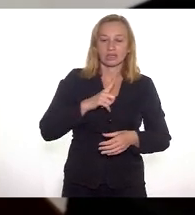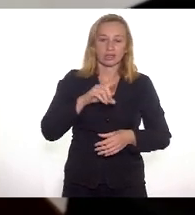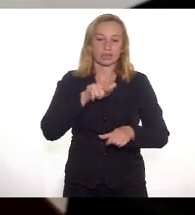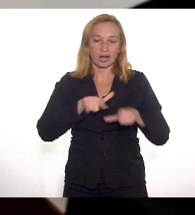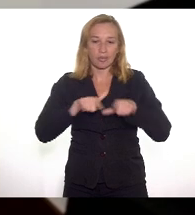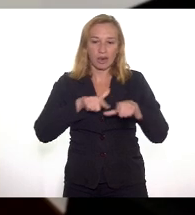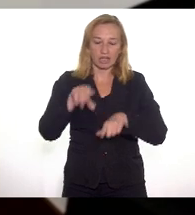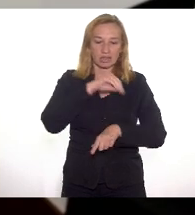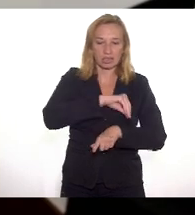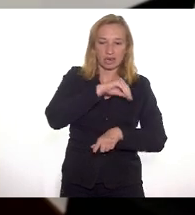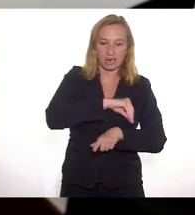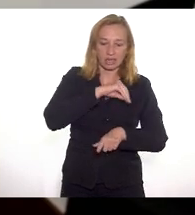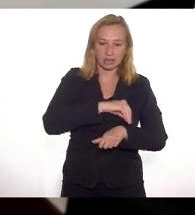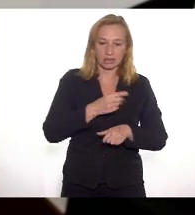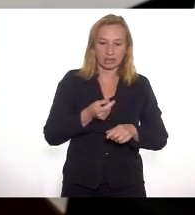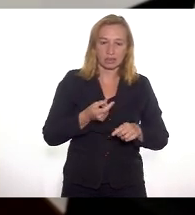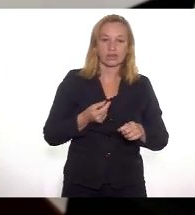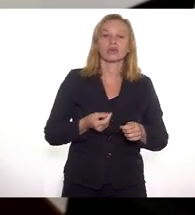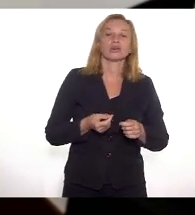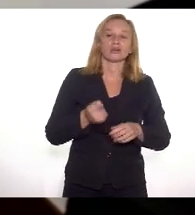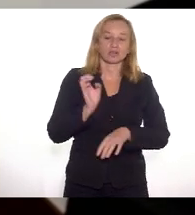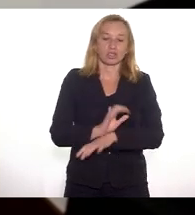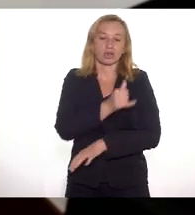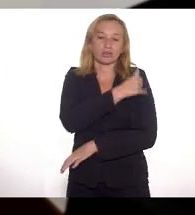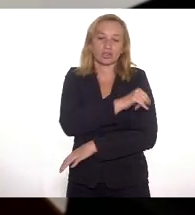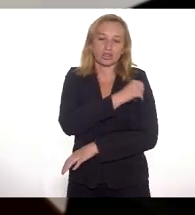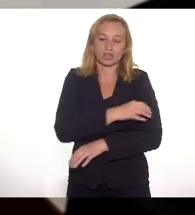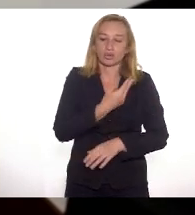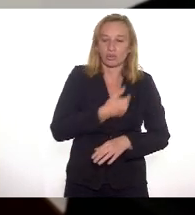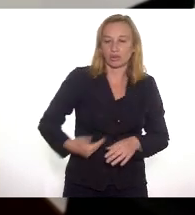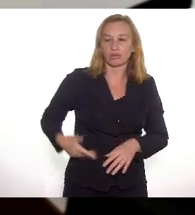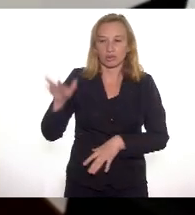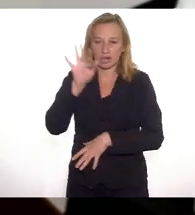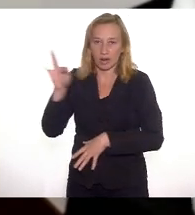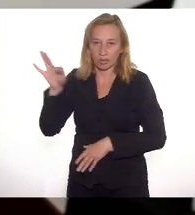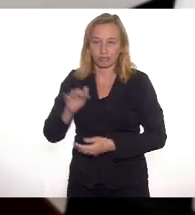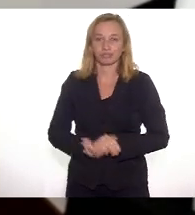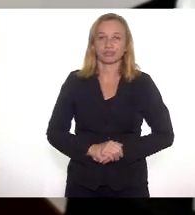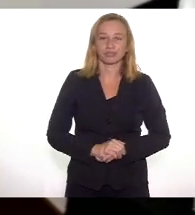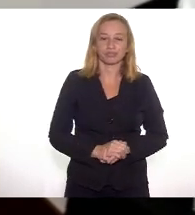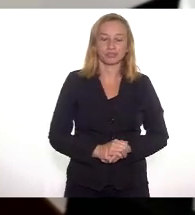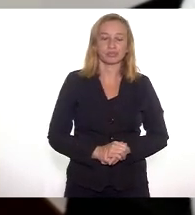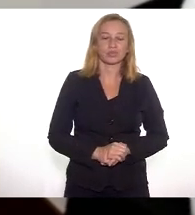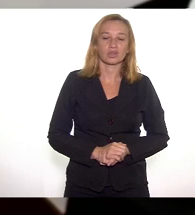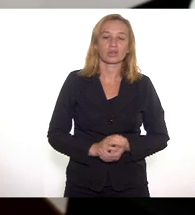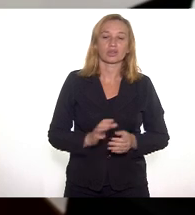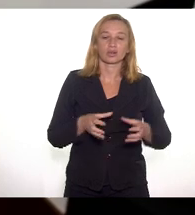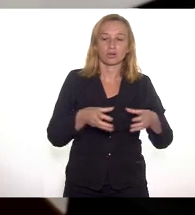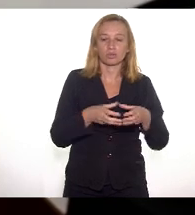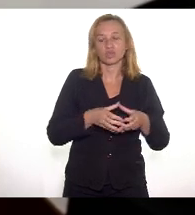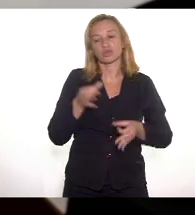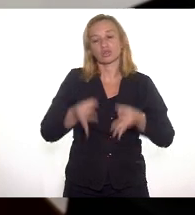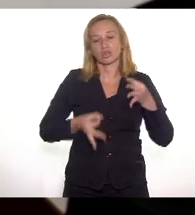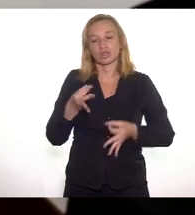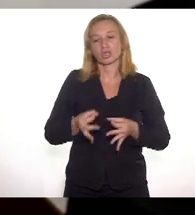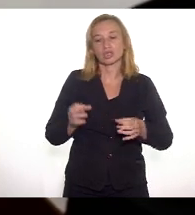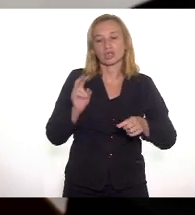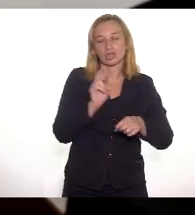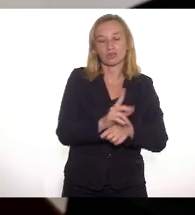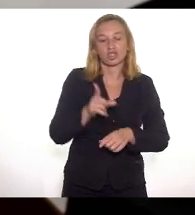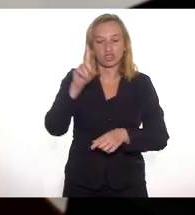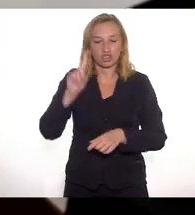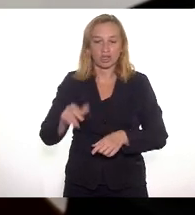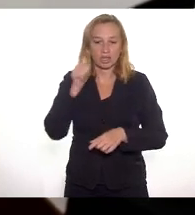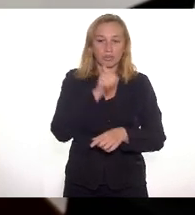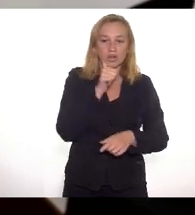gerenciado e ou financiado pelo governo do Estado do Rio de Janeiro e ou governo federal. Perante pareceres das comissões de Constituição, Justiça e Defesa do Direito da Mulher,